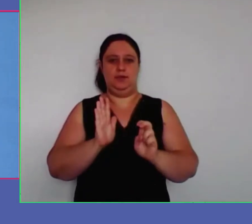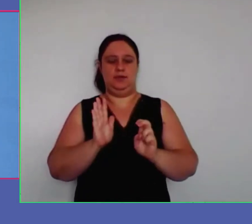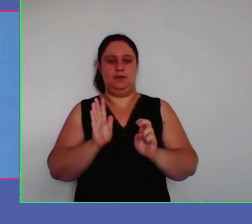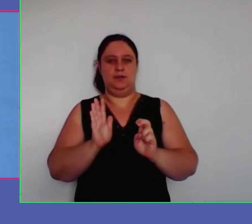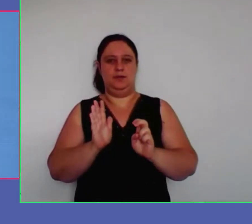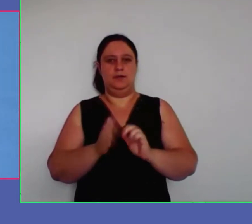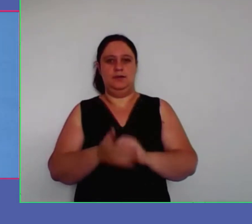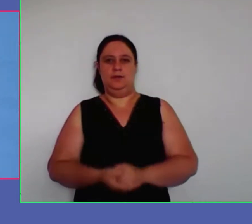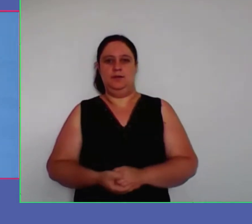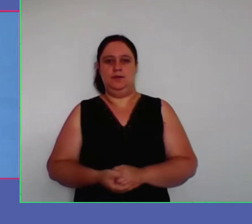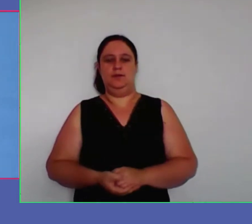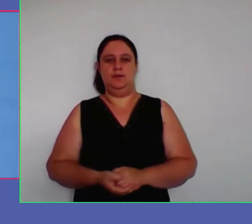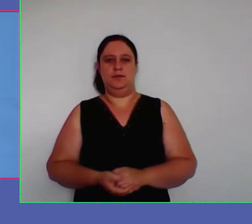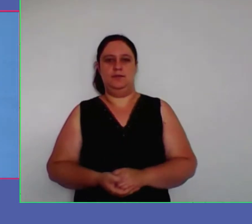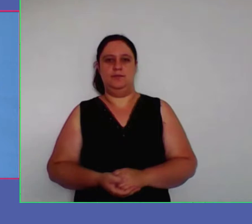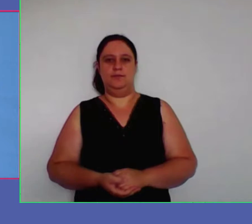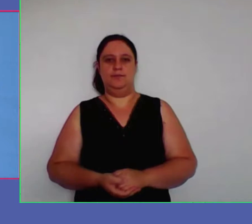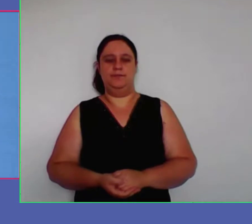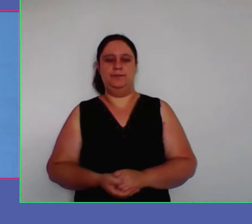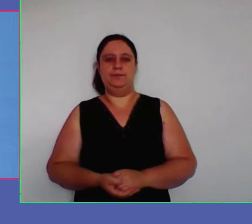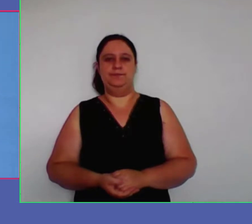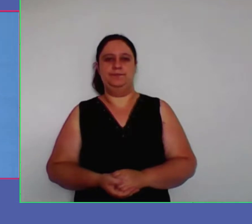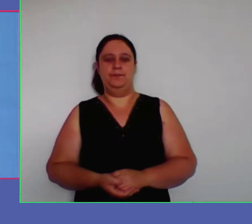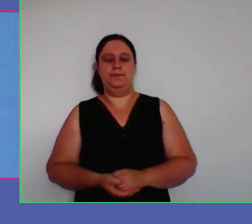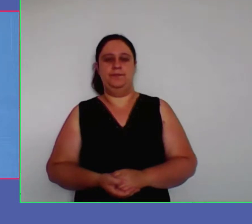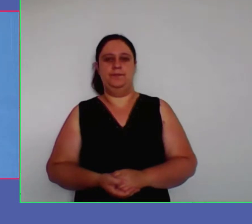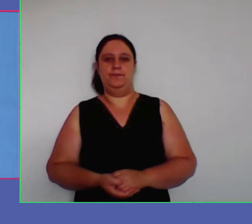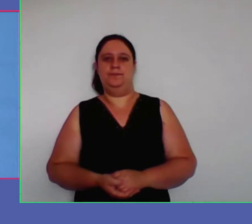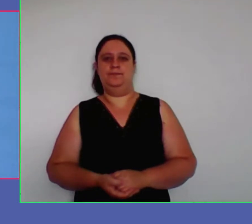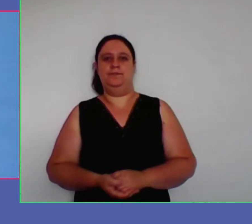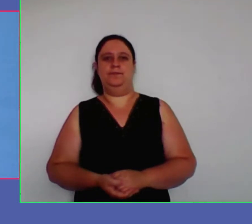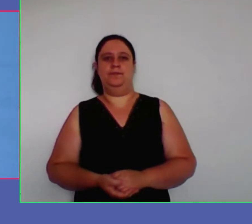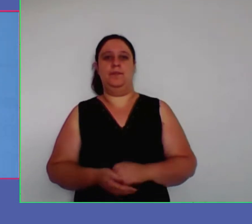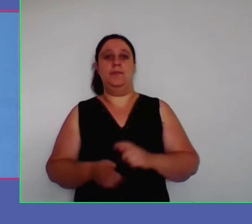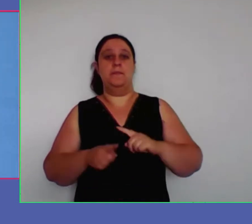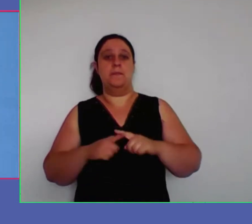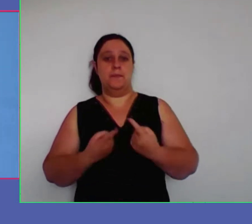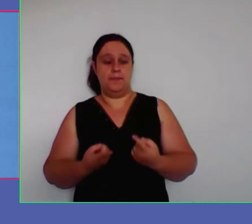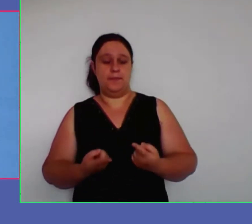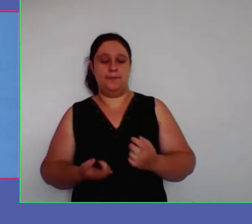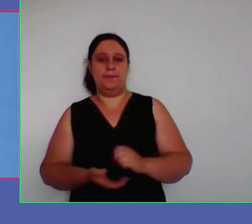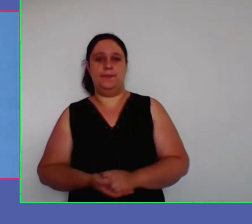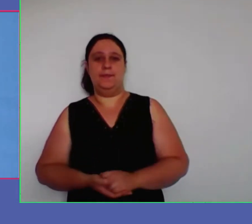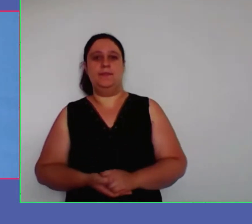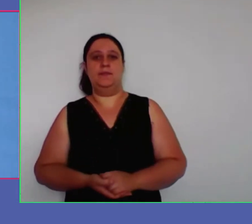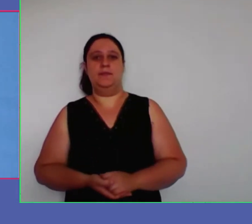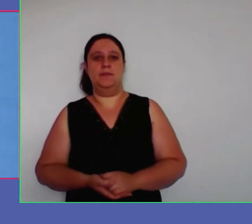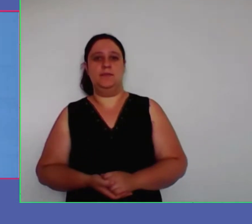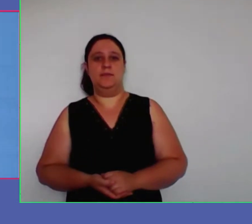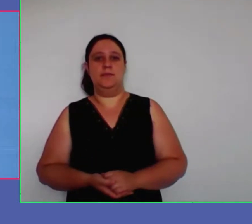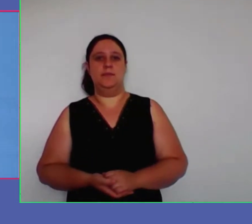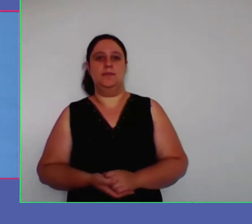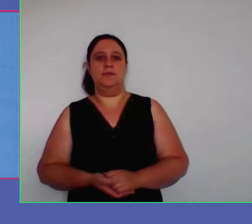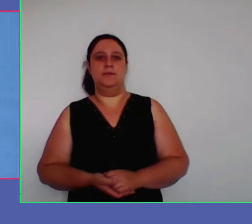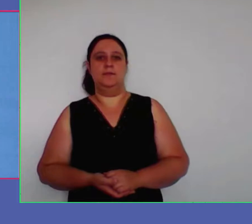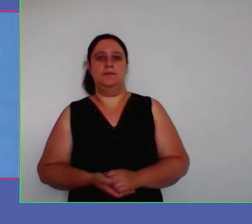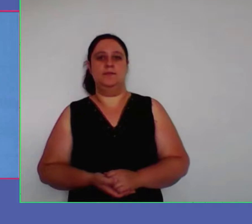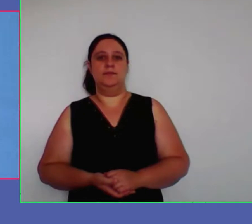pouco. Mas, até então, ele consegue